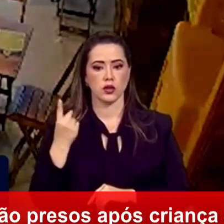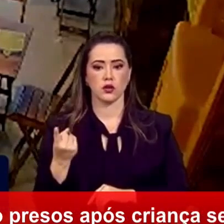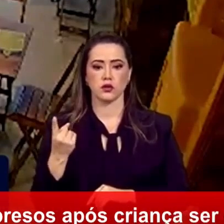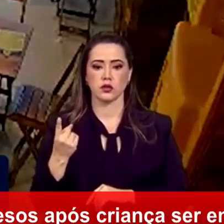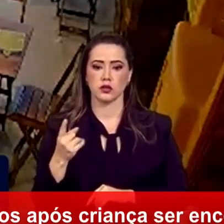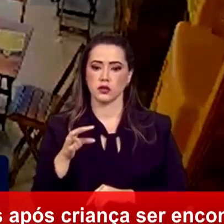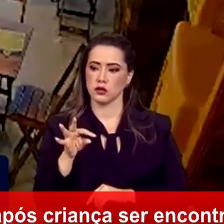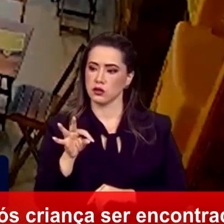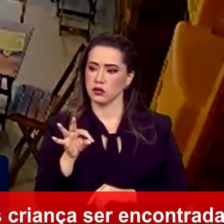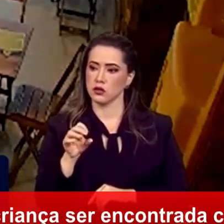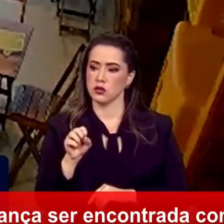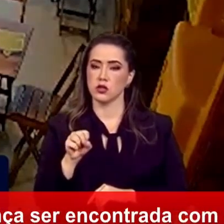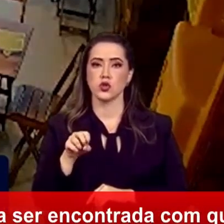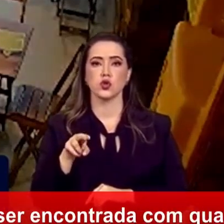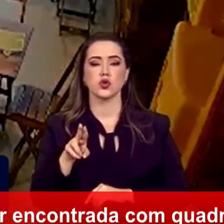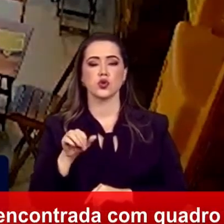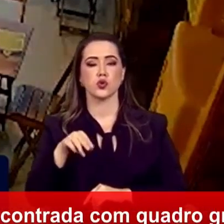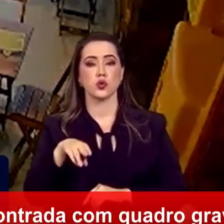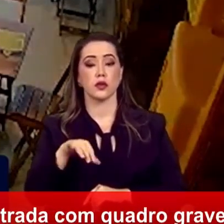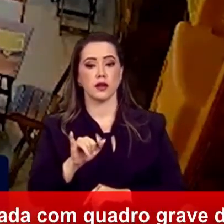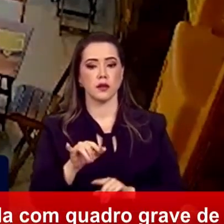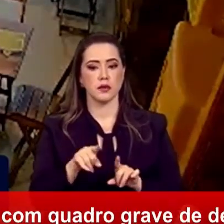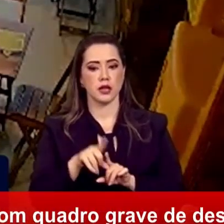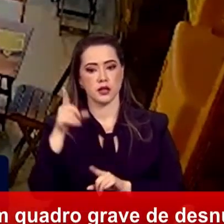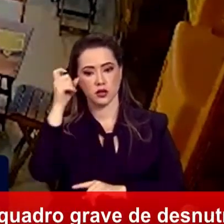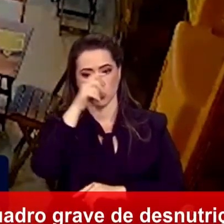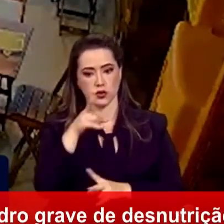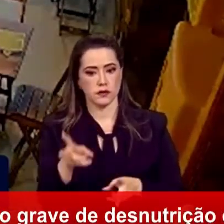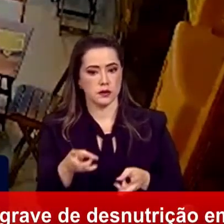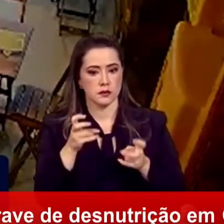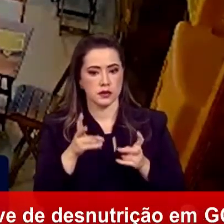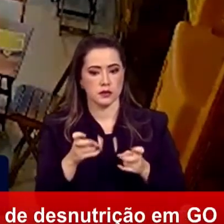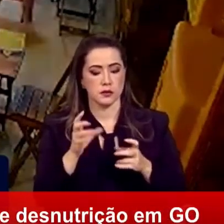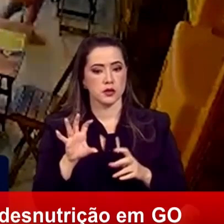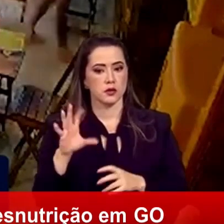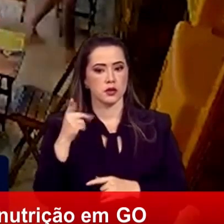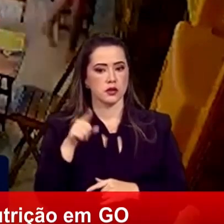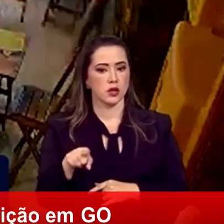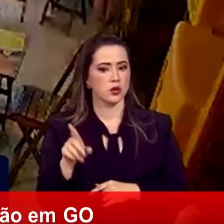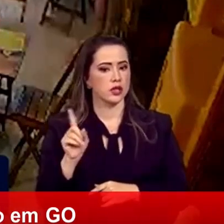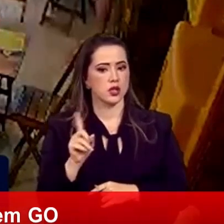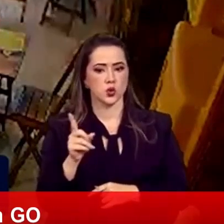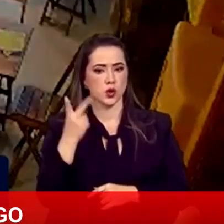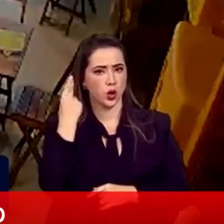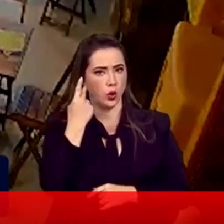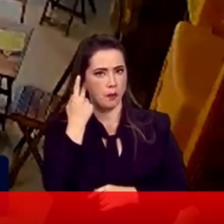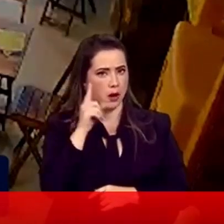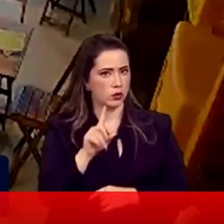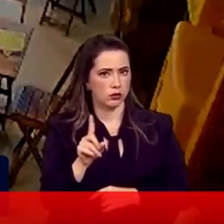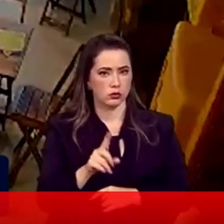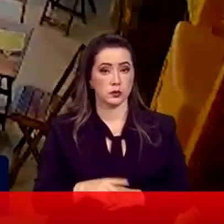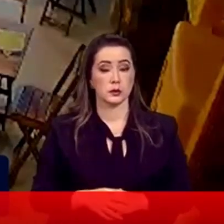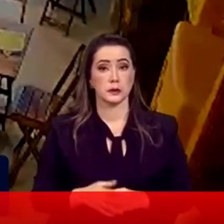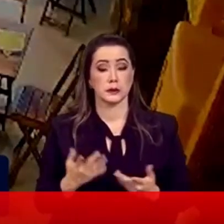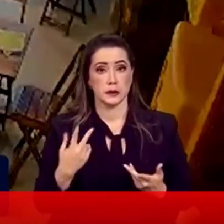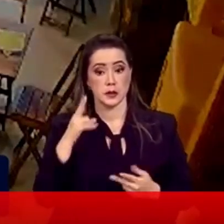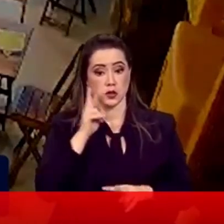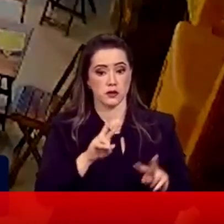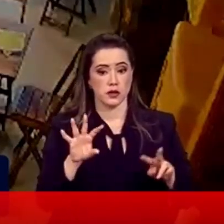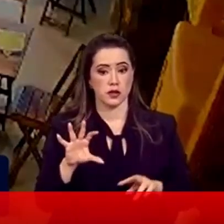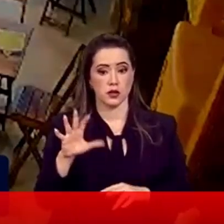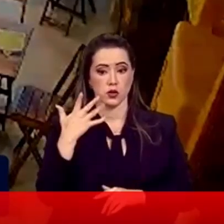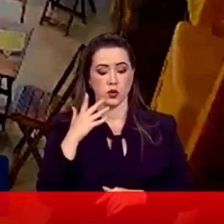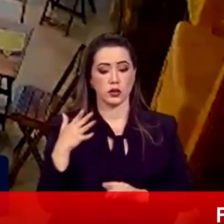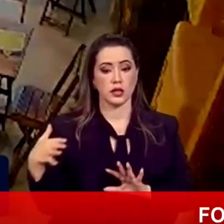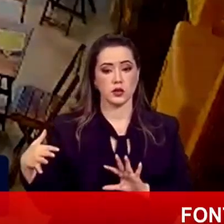como tsunami meteorológico. É de difícil previsão e sua ocorrência não é muito comum de ser observada. Geralmente ele